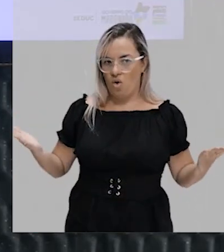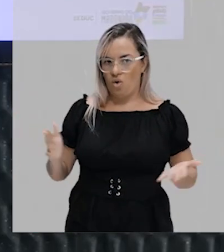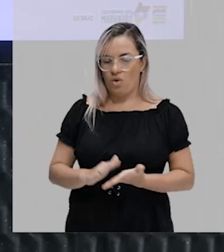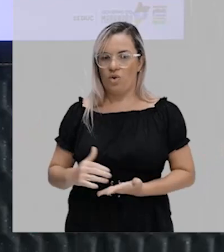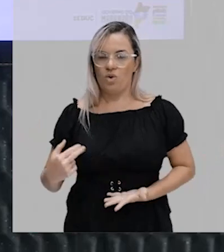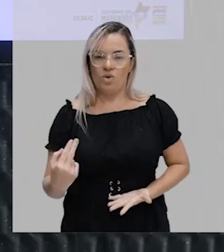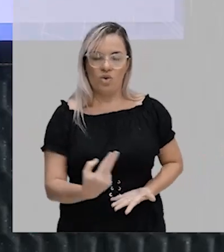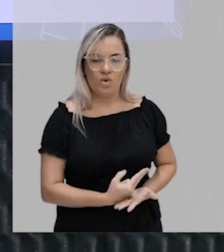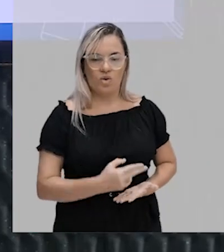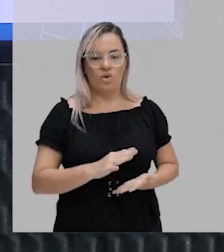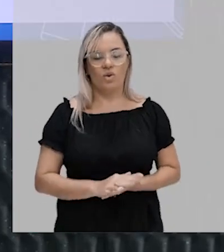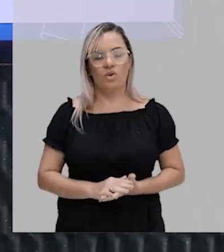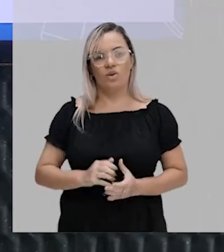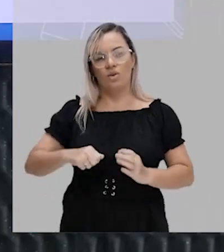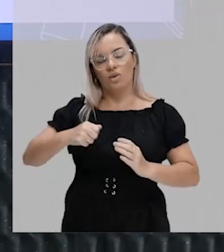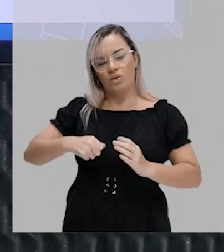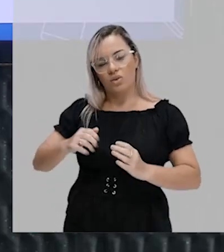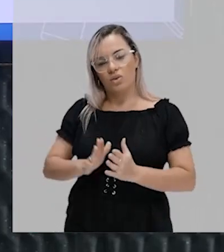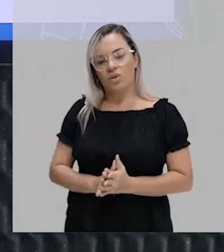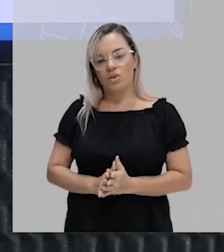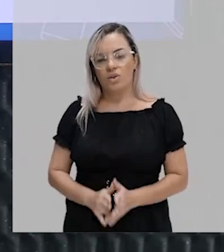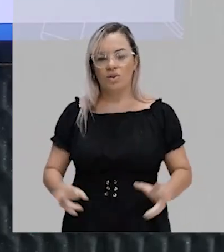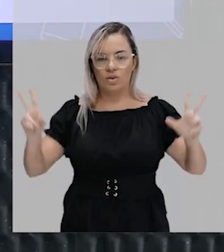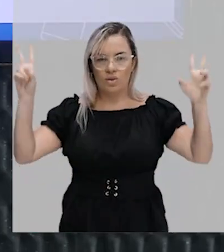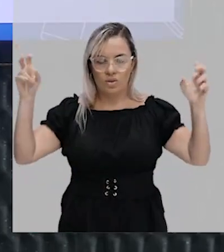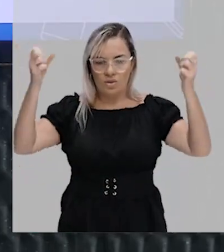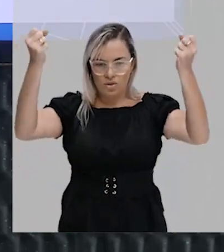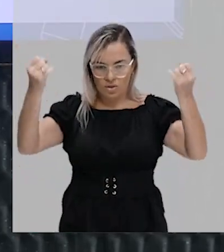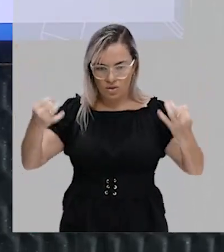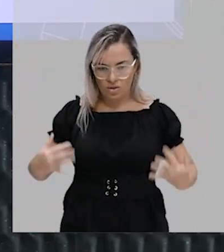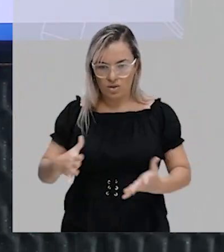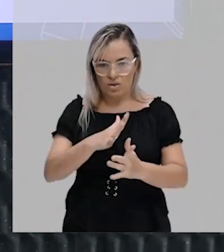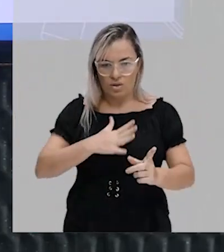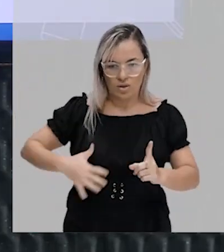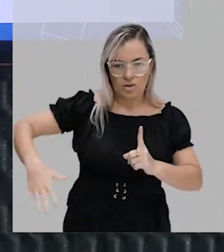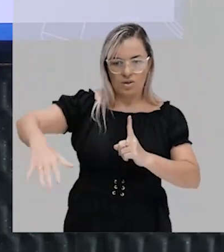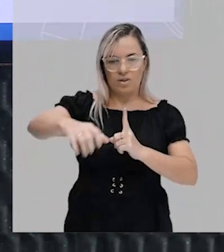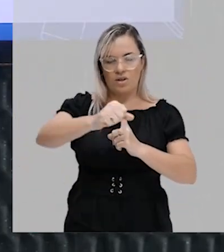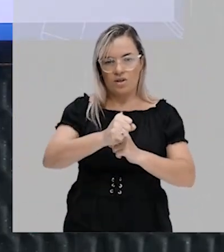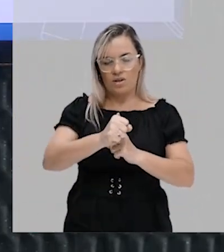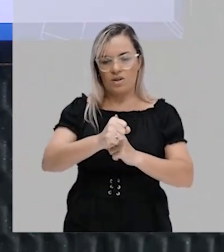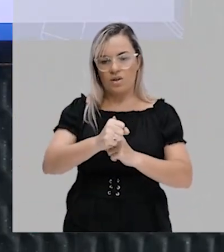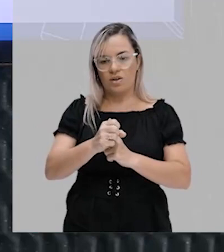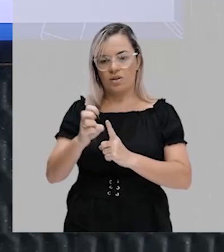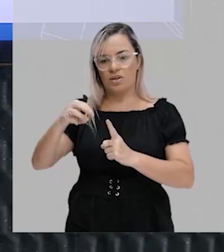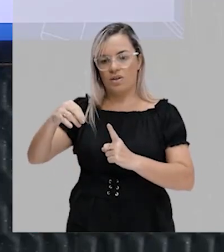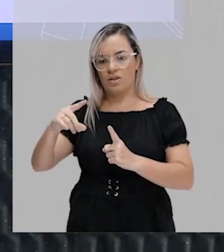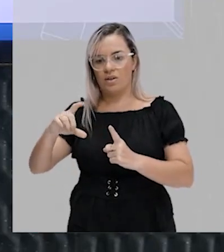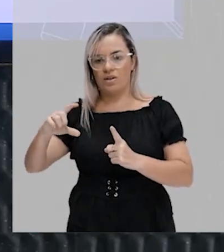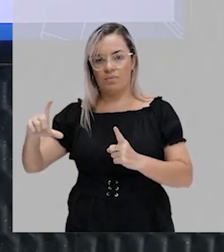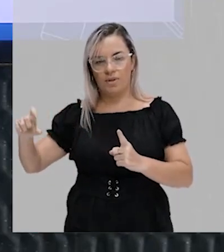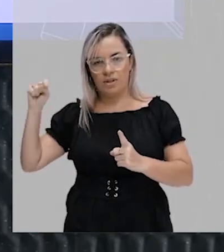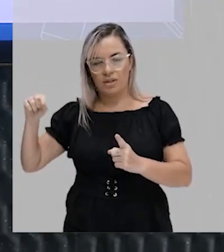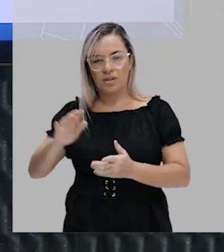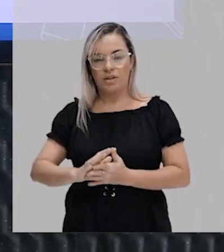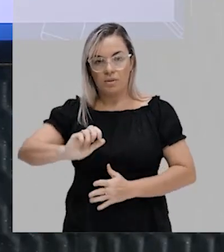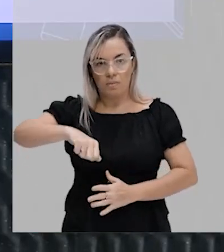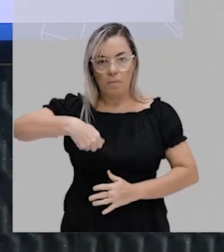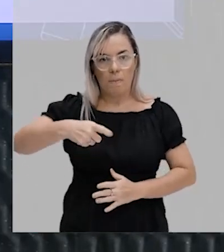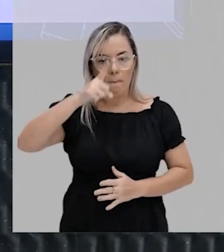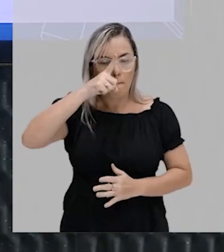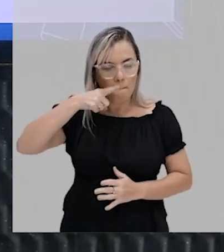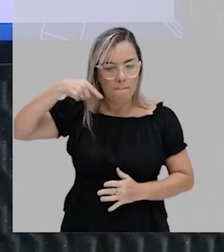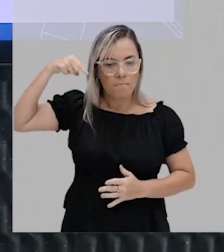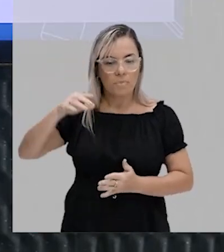videoaula de hoje, a gente vai tratar do assunto A Sociologia de Émile Durkheim, parte 1. Essa aula está dividida em